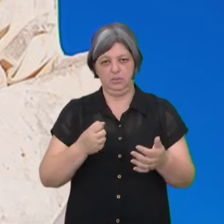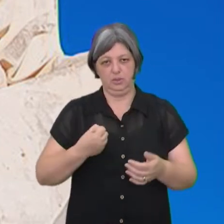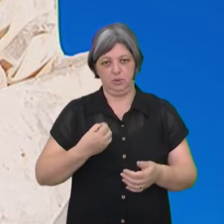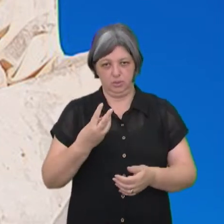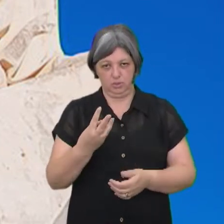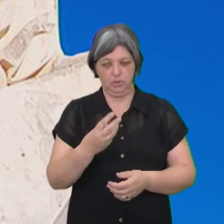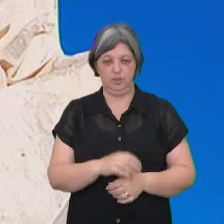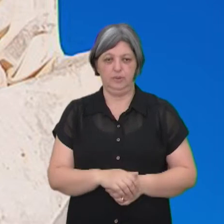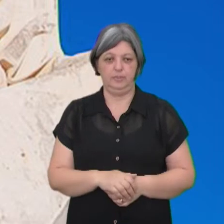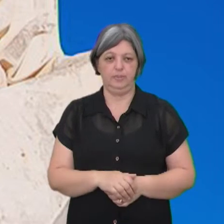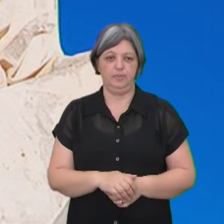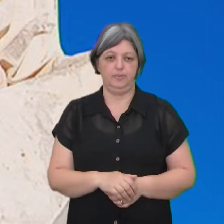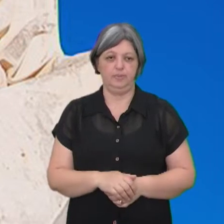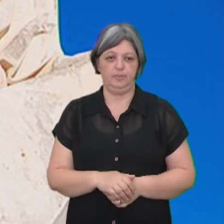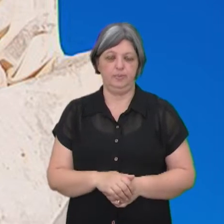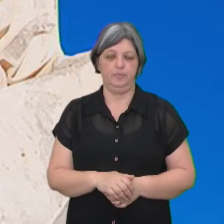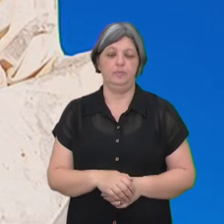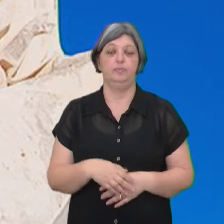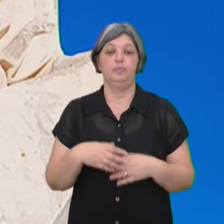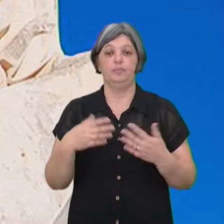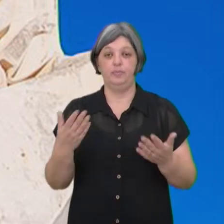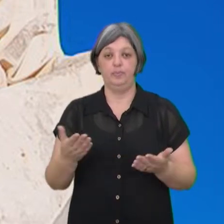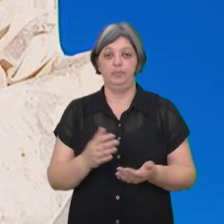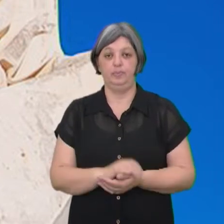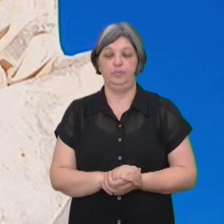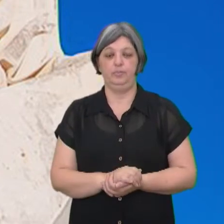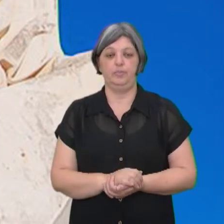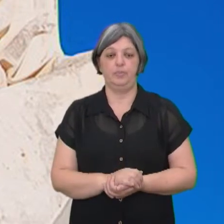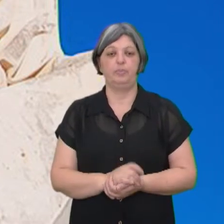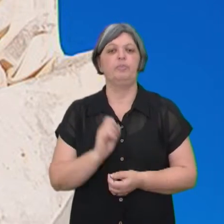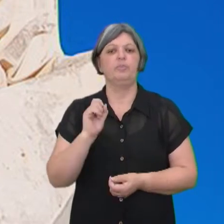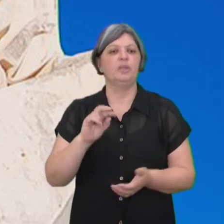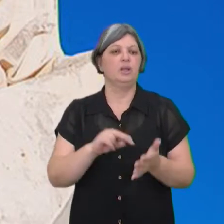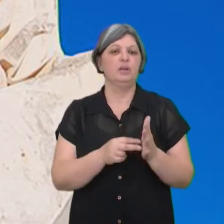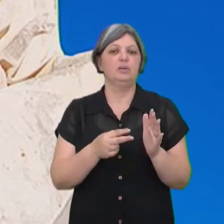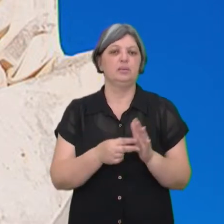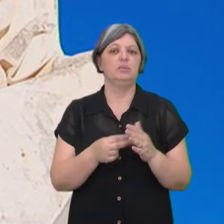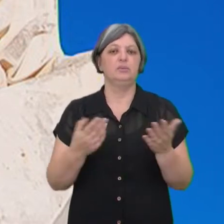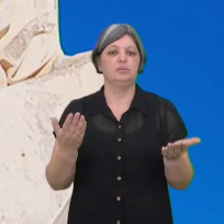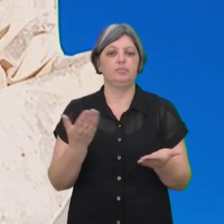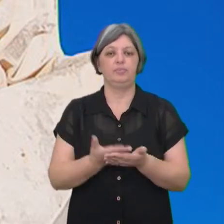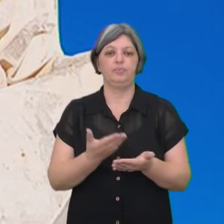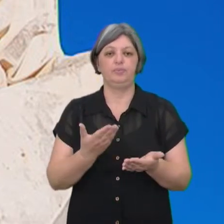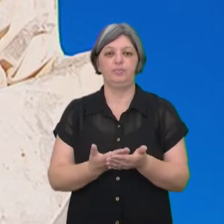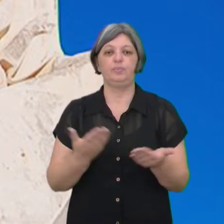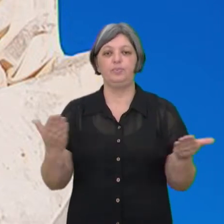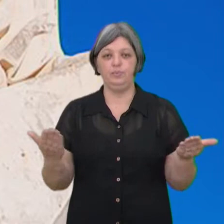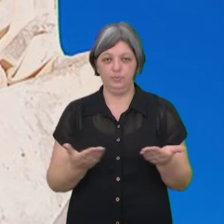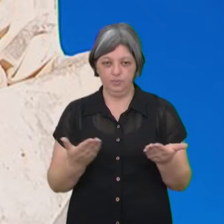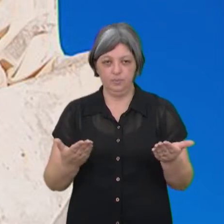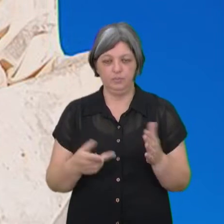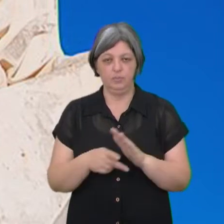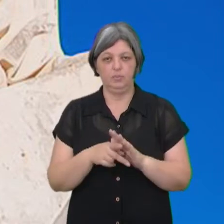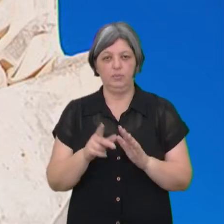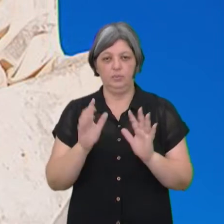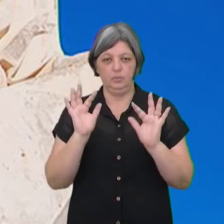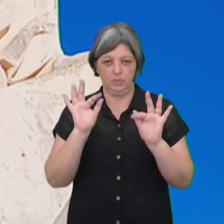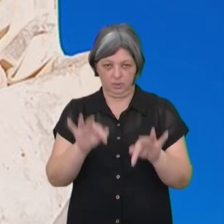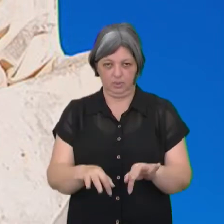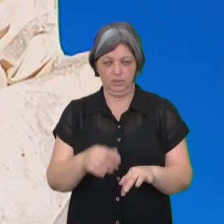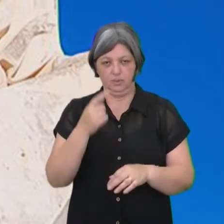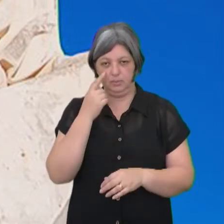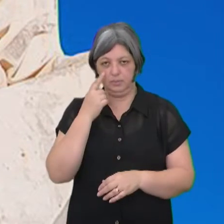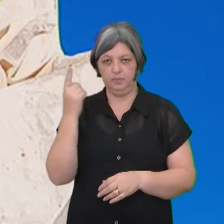bom? Pessoal, então, o que exatamente a gente vai ver nessa última aula, né, a aula de sistematização, tá aí na tela